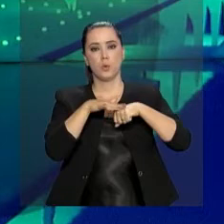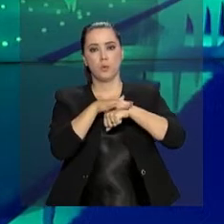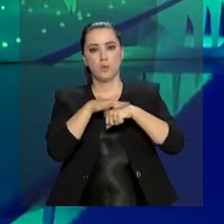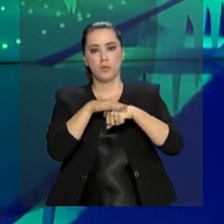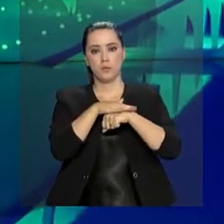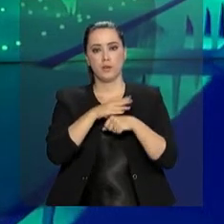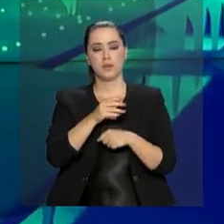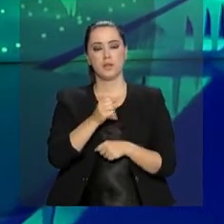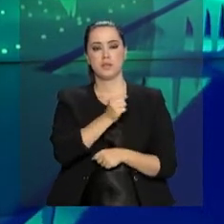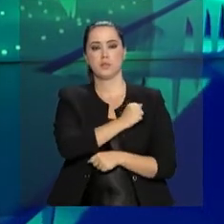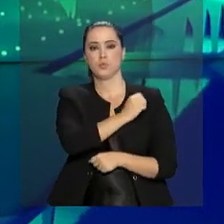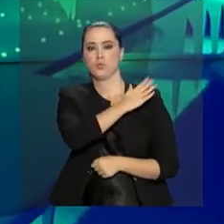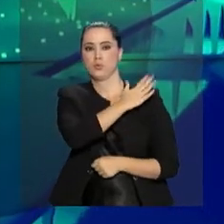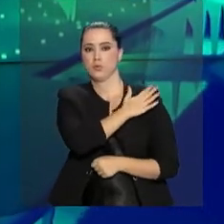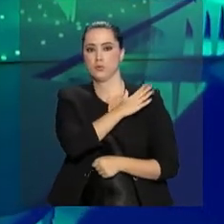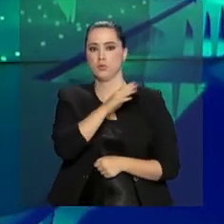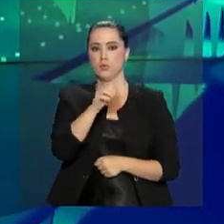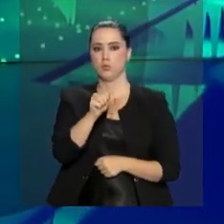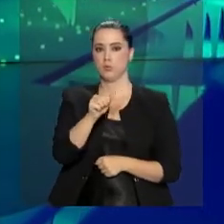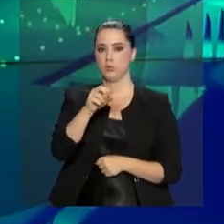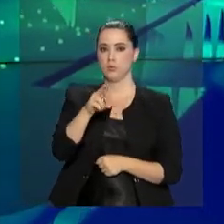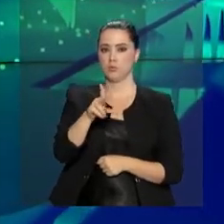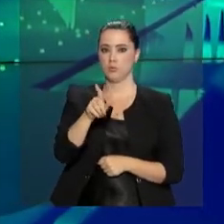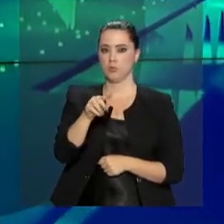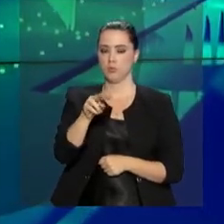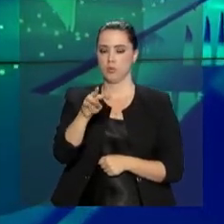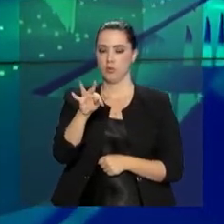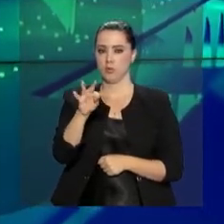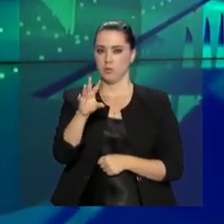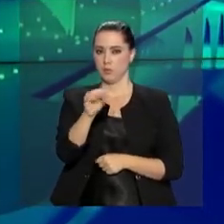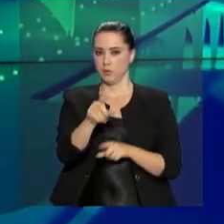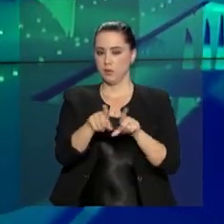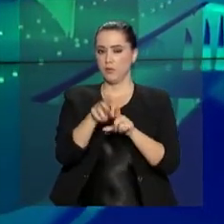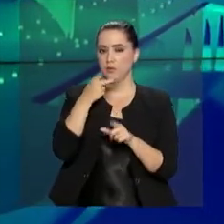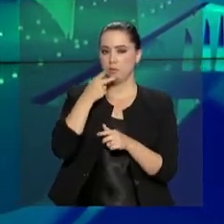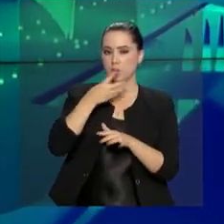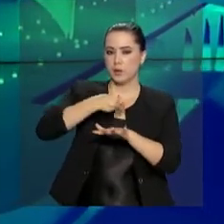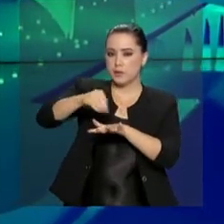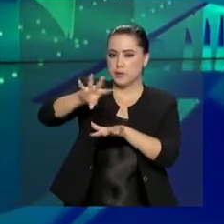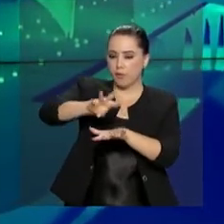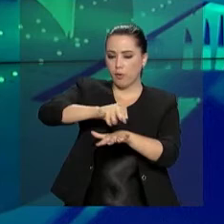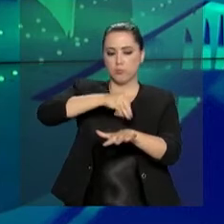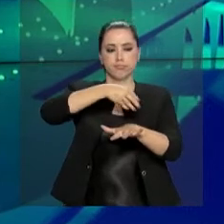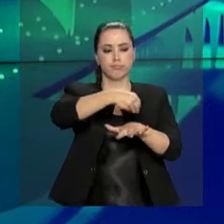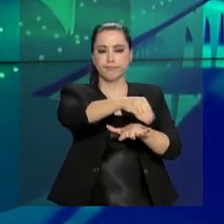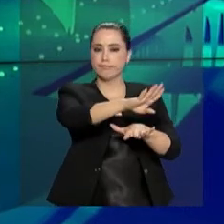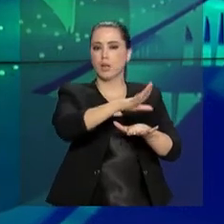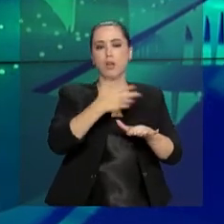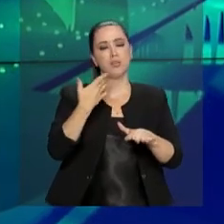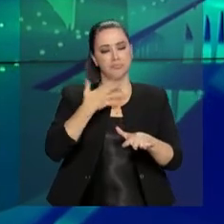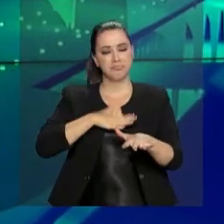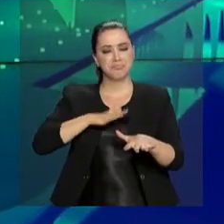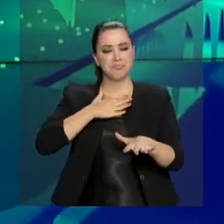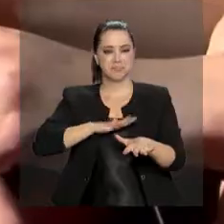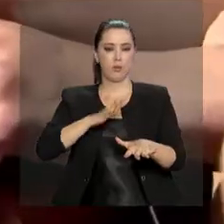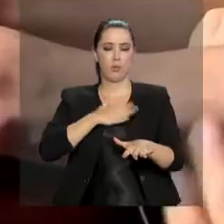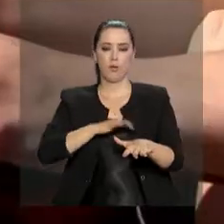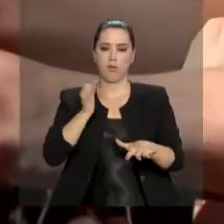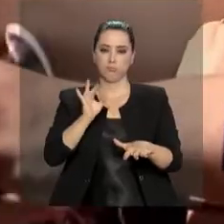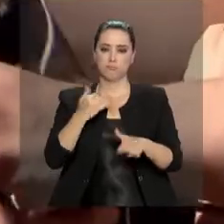heleno disse que a transferência de informações entre os governos vai ocorrer de forma tranquila